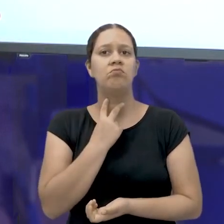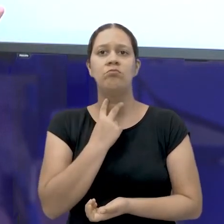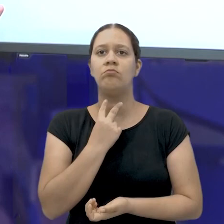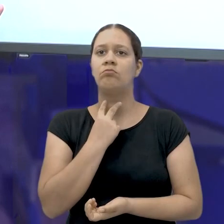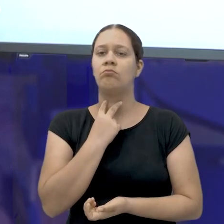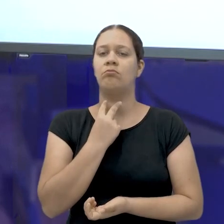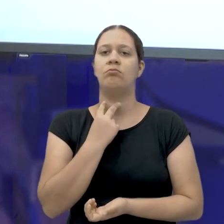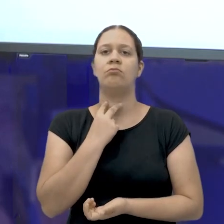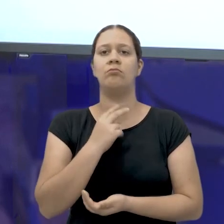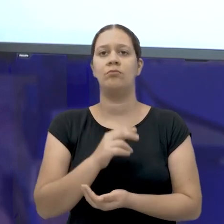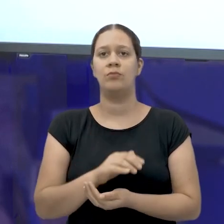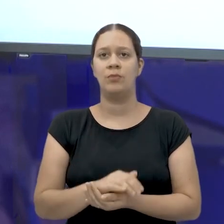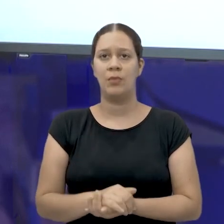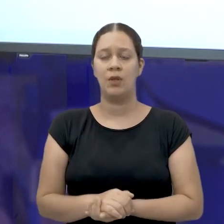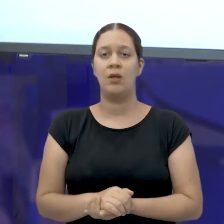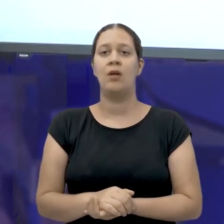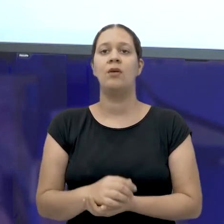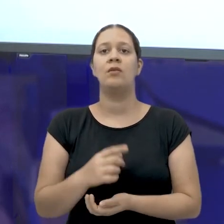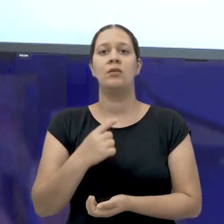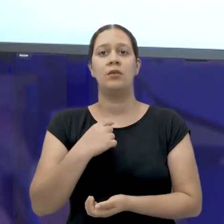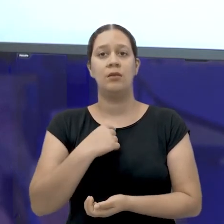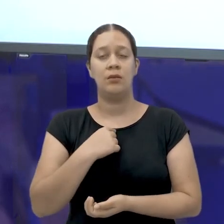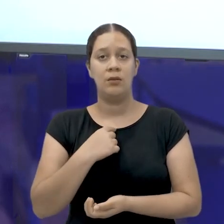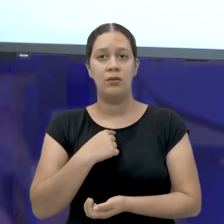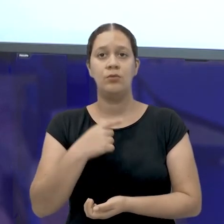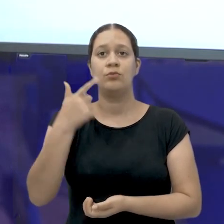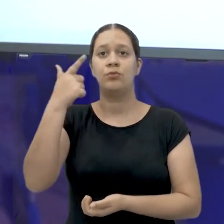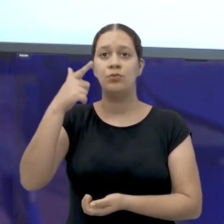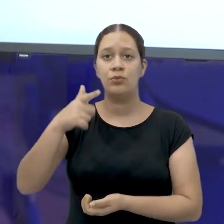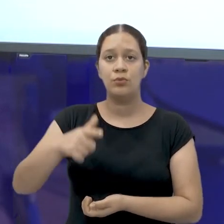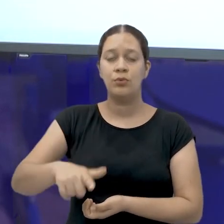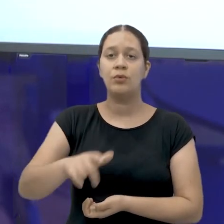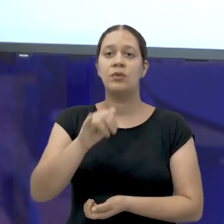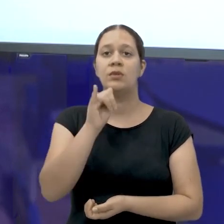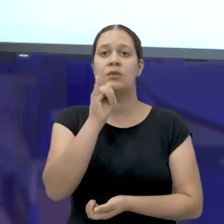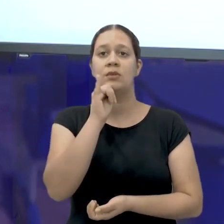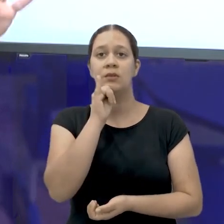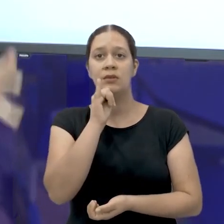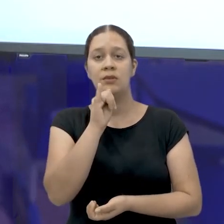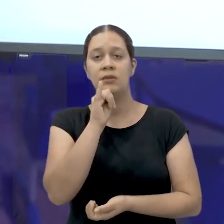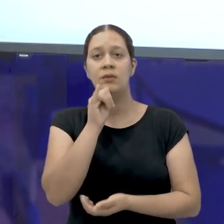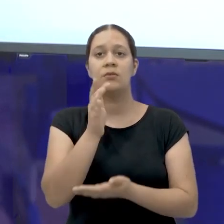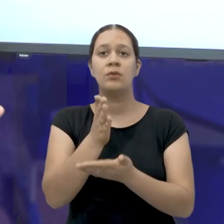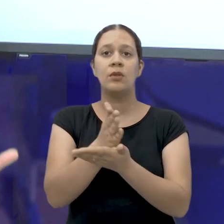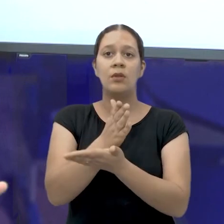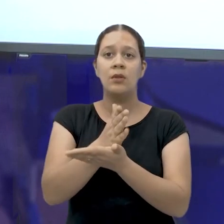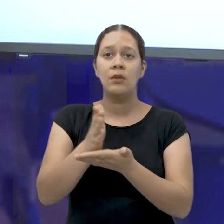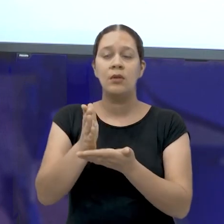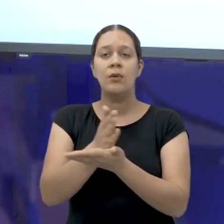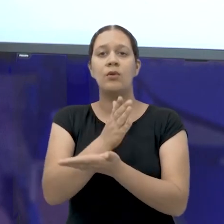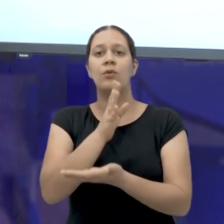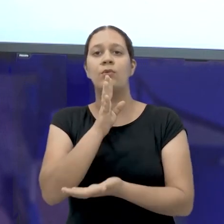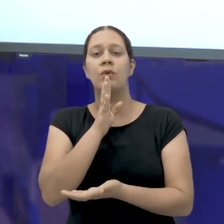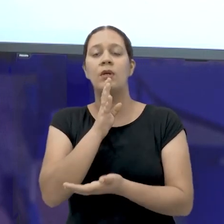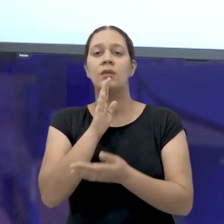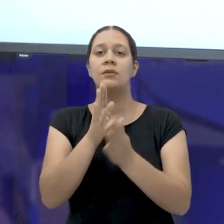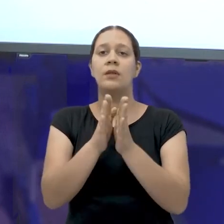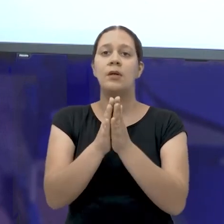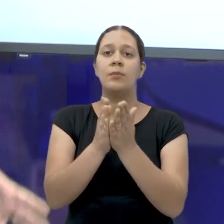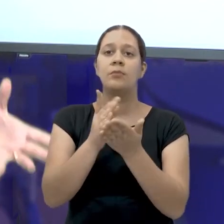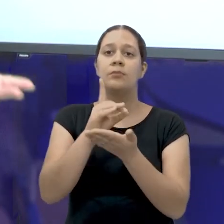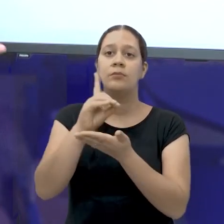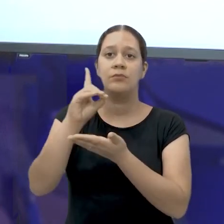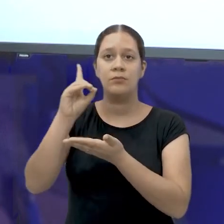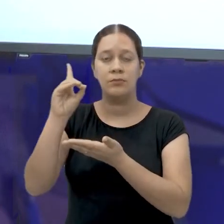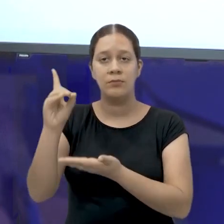pode. Vou voltar a dar o exemplo daquele livro que é conhecido pela maioria, a Bíblia, por exemplo, né?